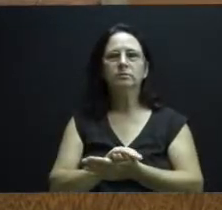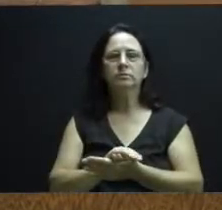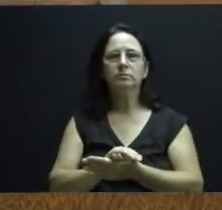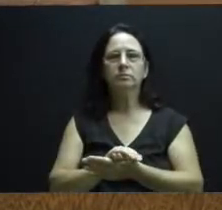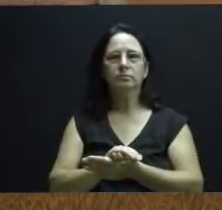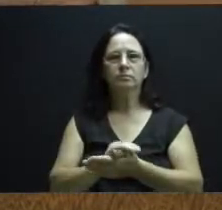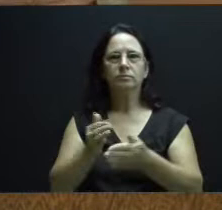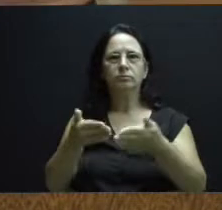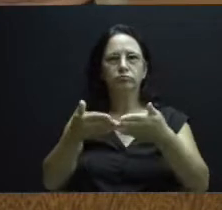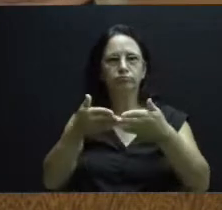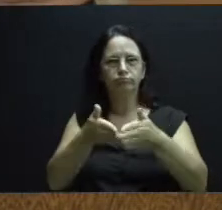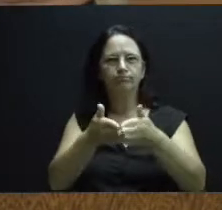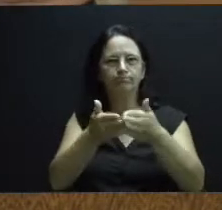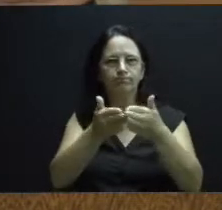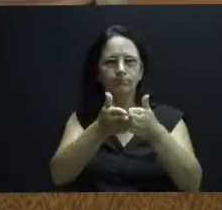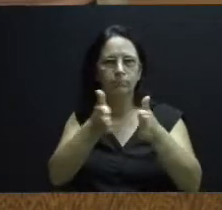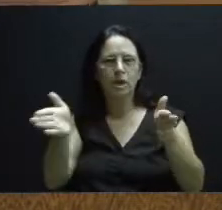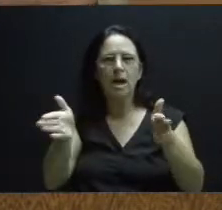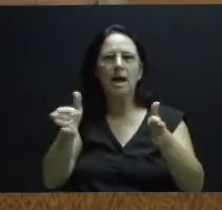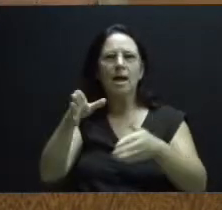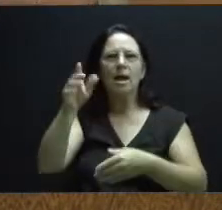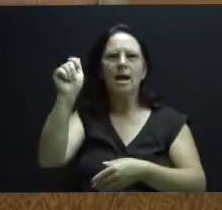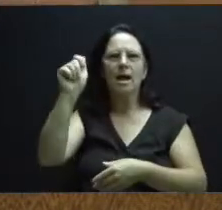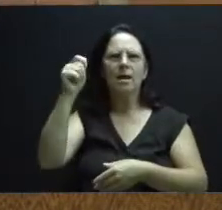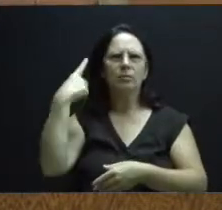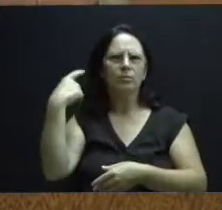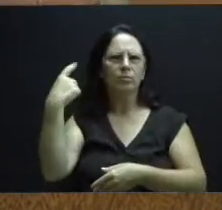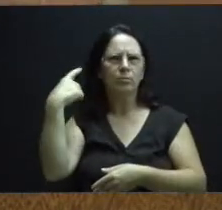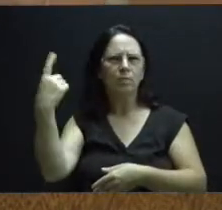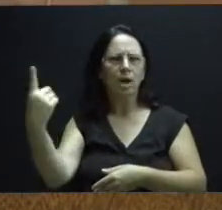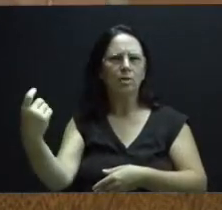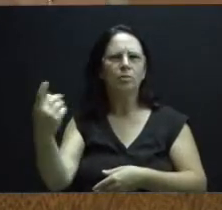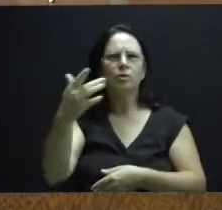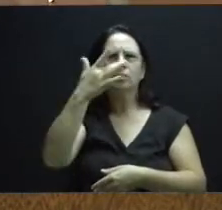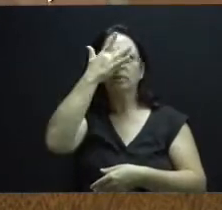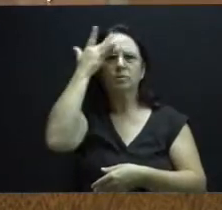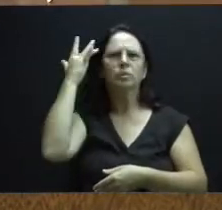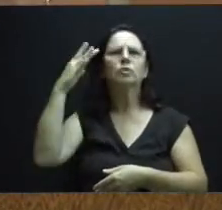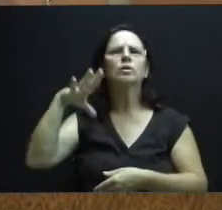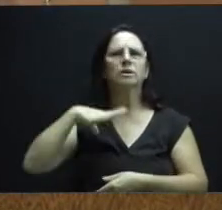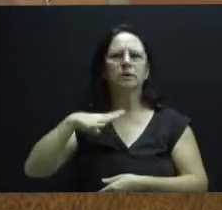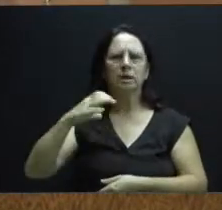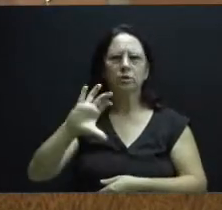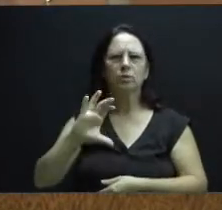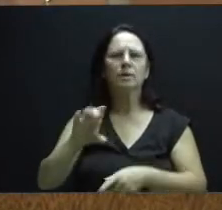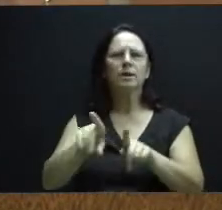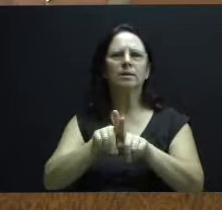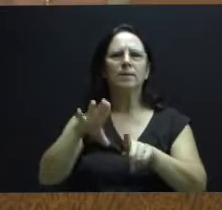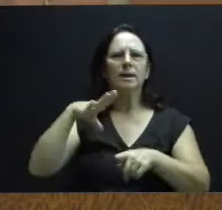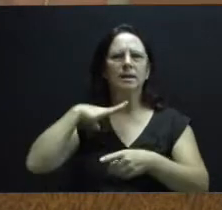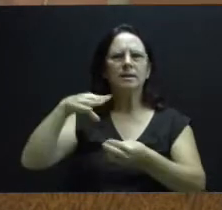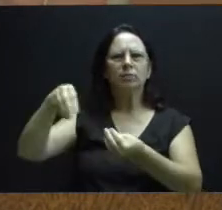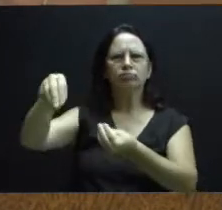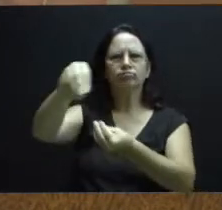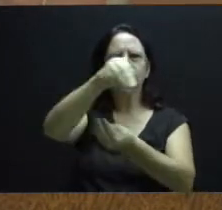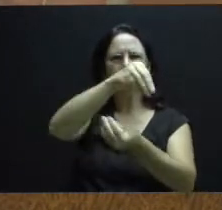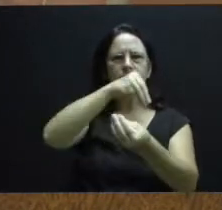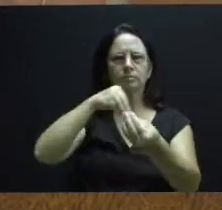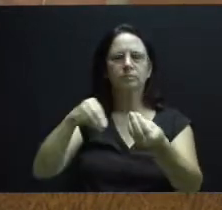evacuação com alarmes sonoros para a população de cubatão e das cidades do litoral